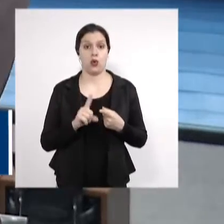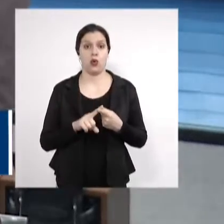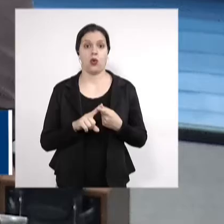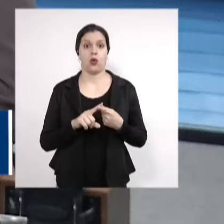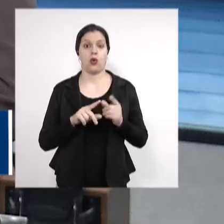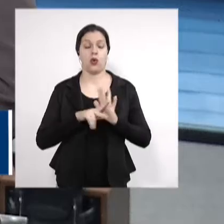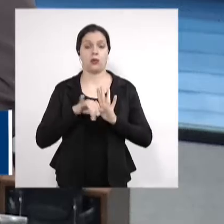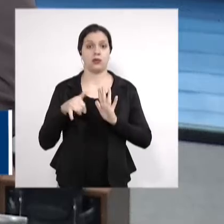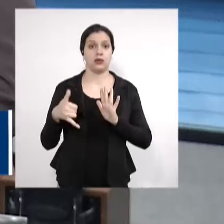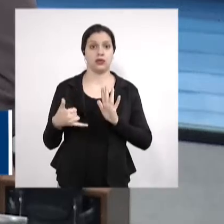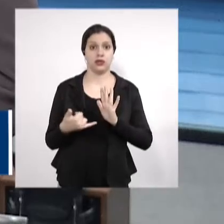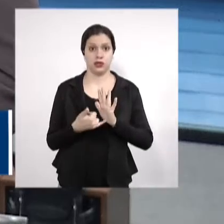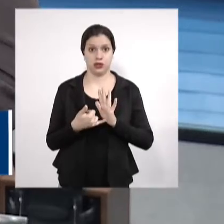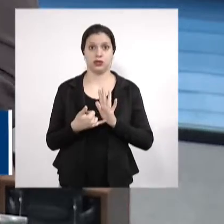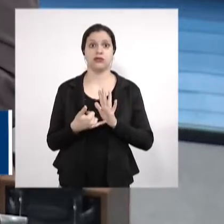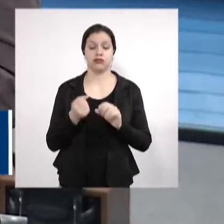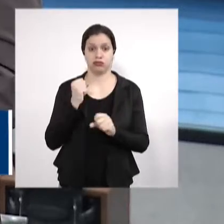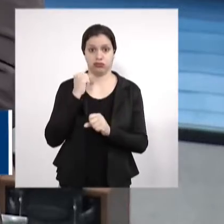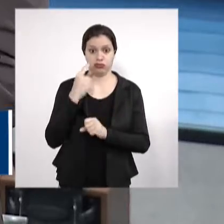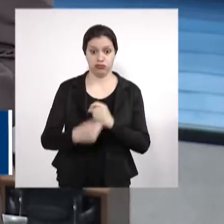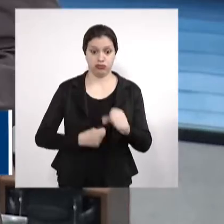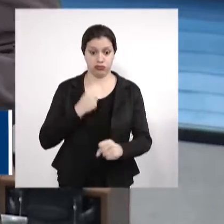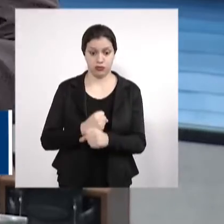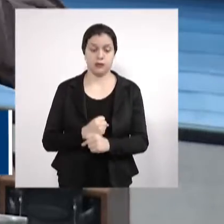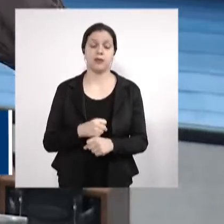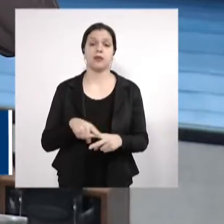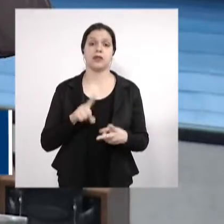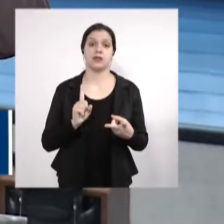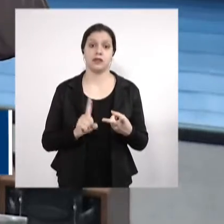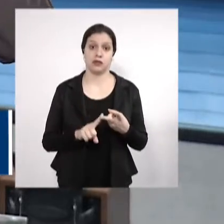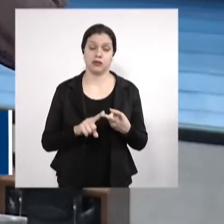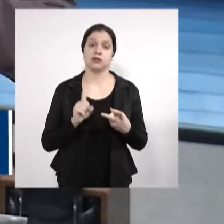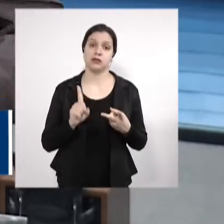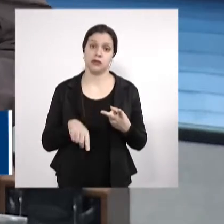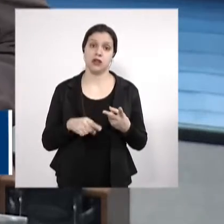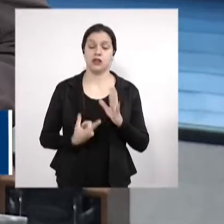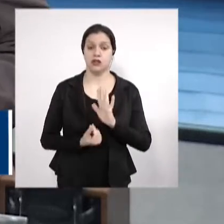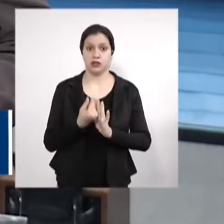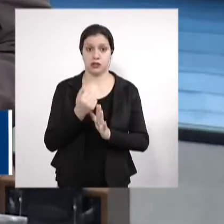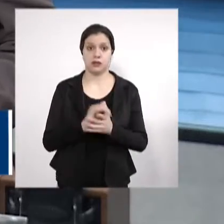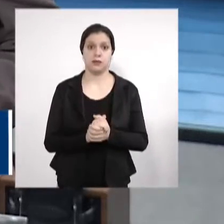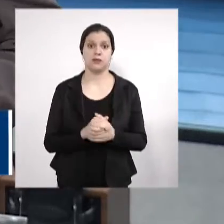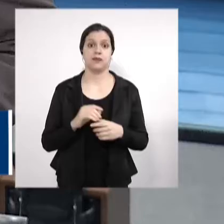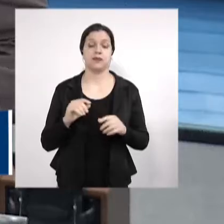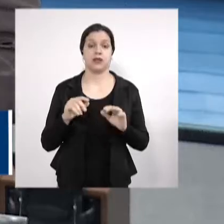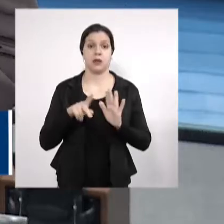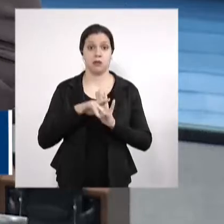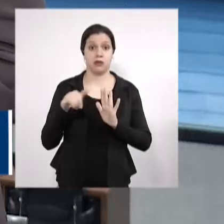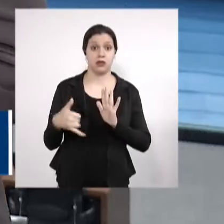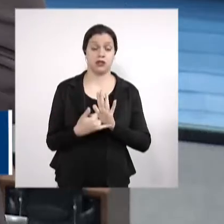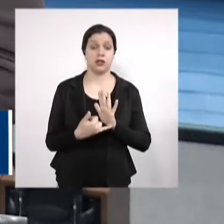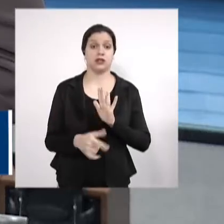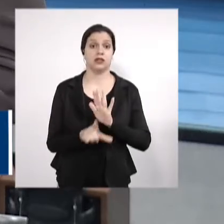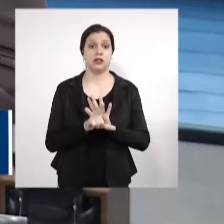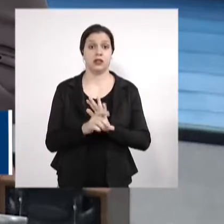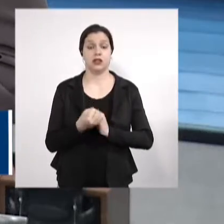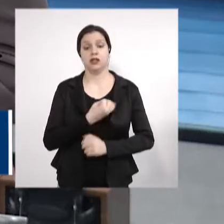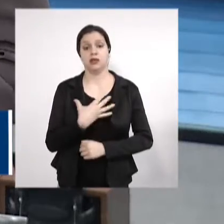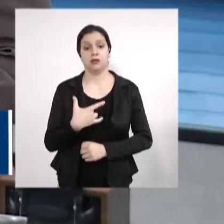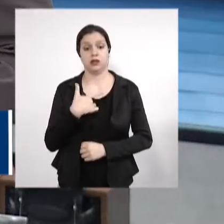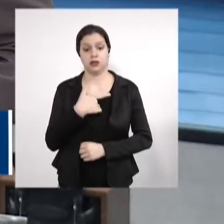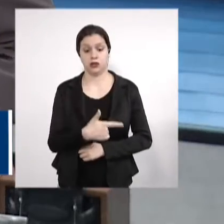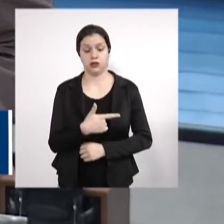Plurianual e outro que foi o Orçamento. Isso mesmo, Thiago. Eu já inicio com o PPA, que foi o projeto de número que é o projeto, na verdade, de